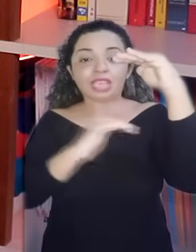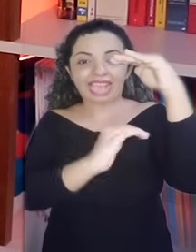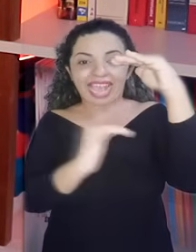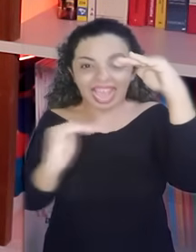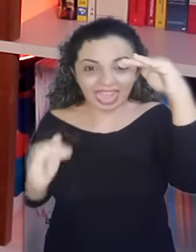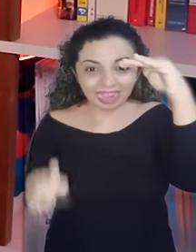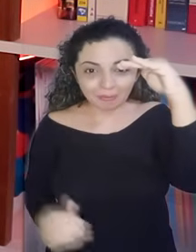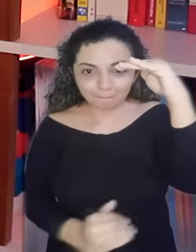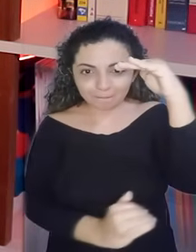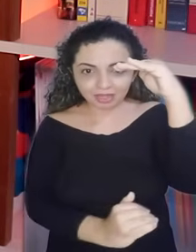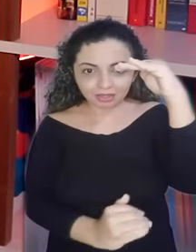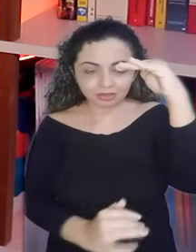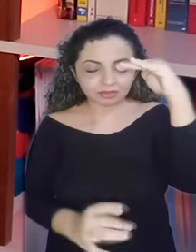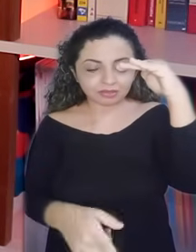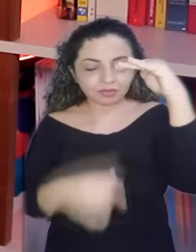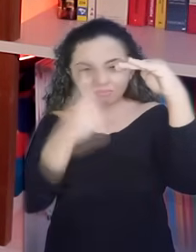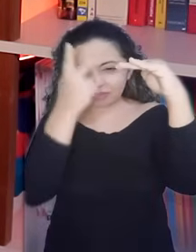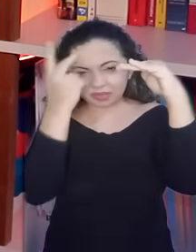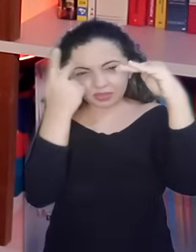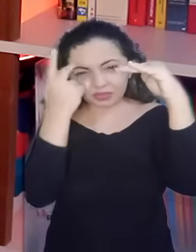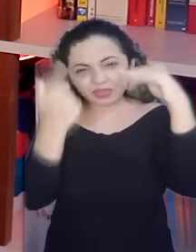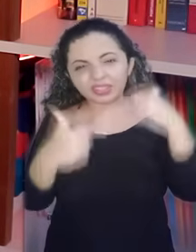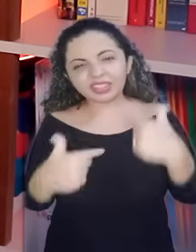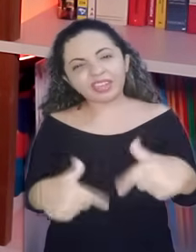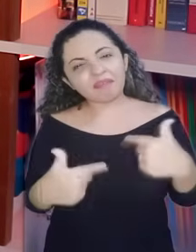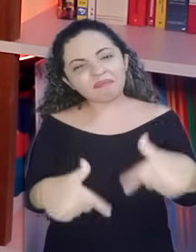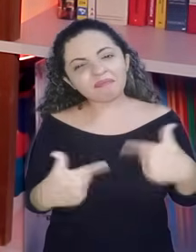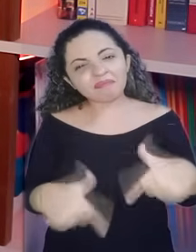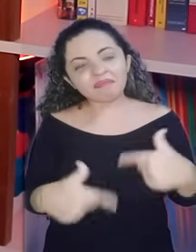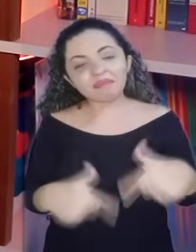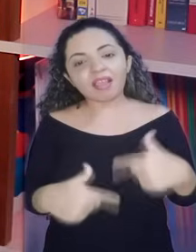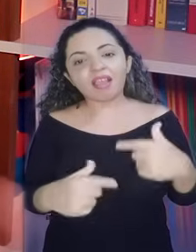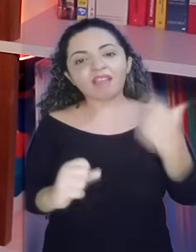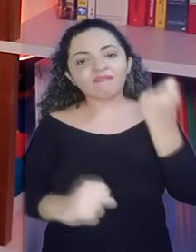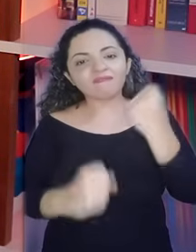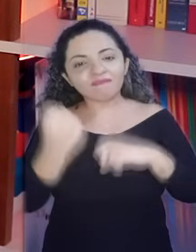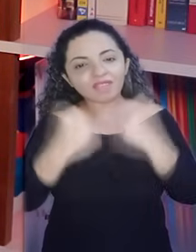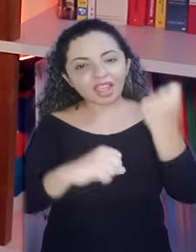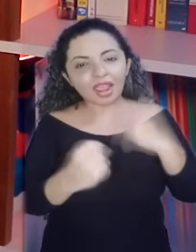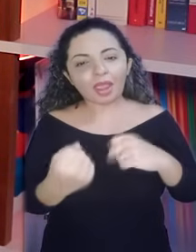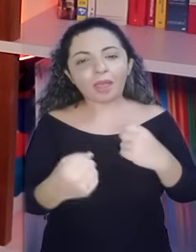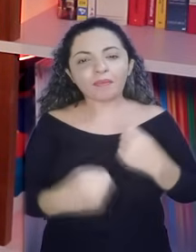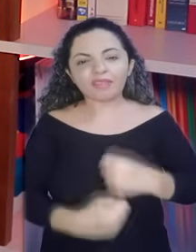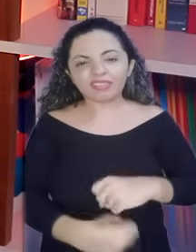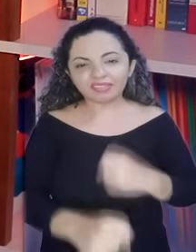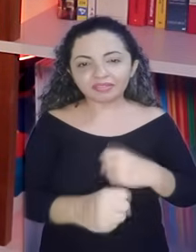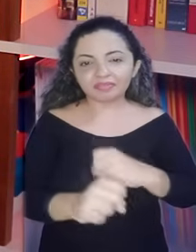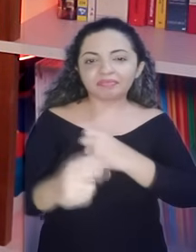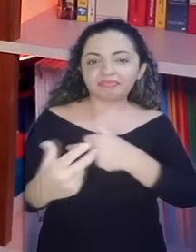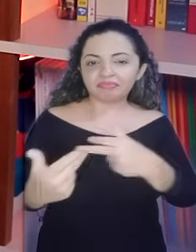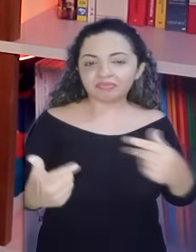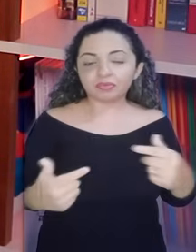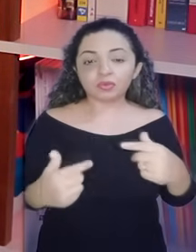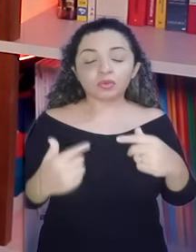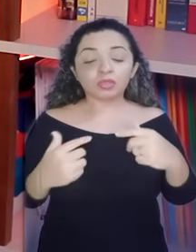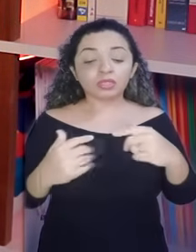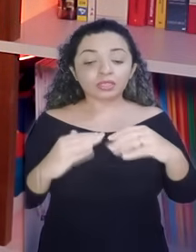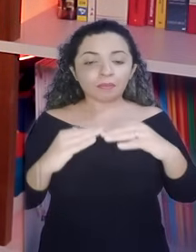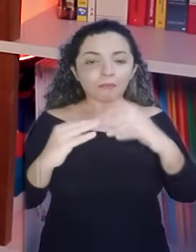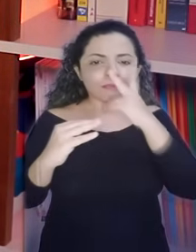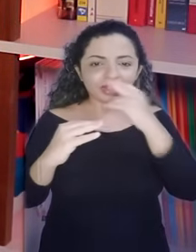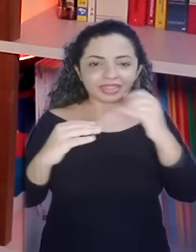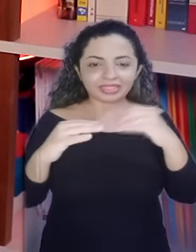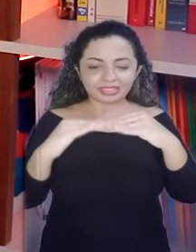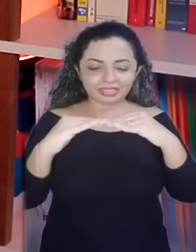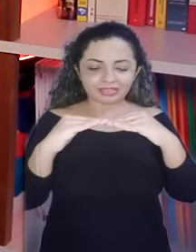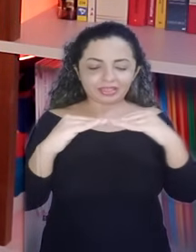pelos trabalhadores comuns, trabalhadores de chão de fábrica. Então o romance e o filme se adentram muito nisso